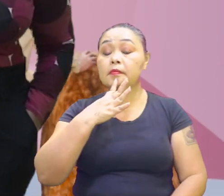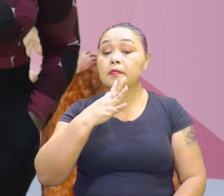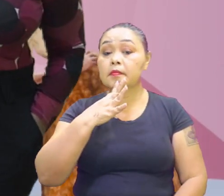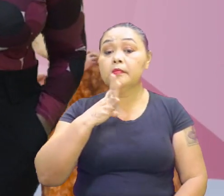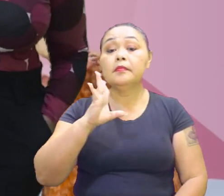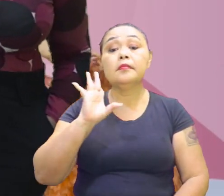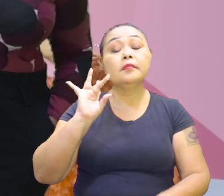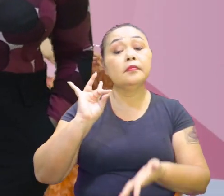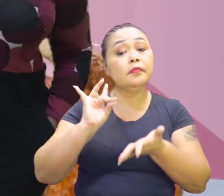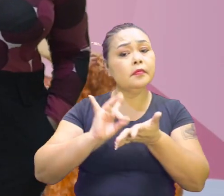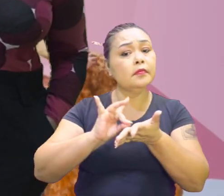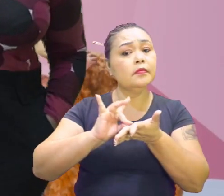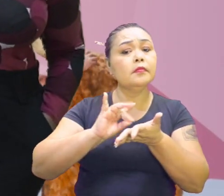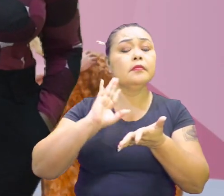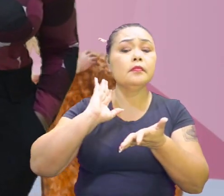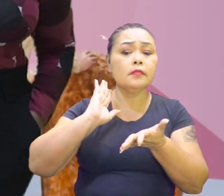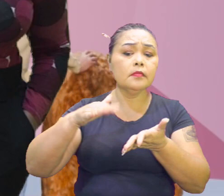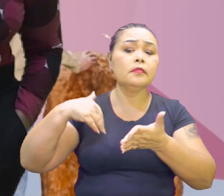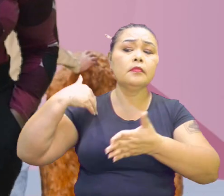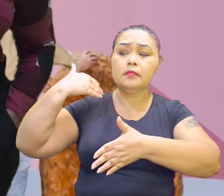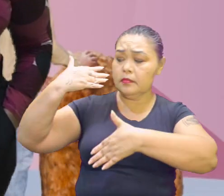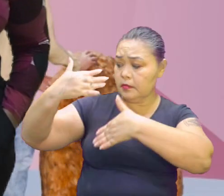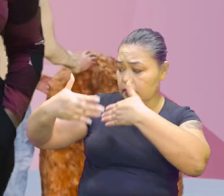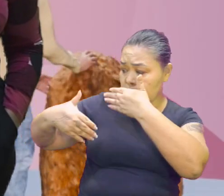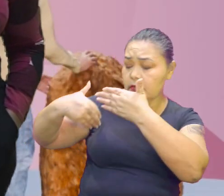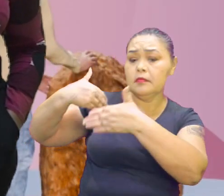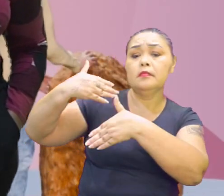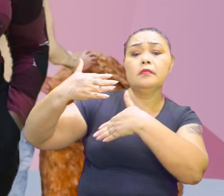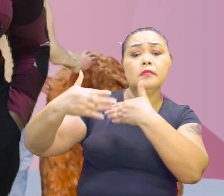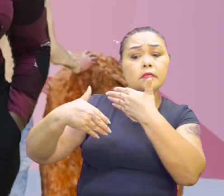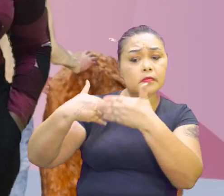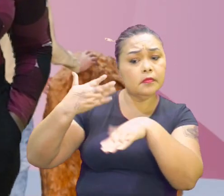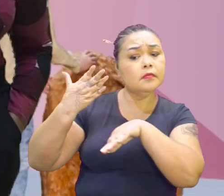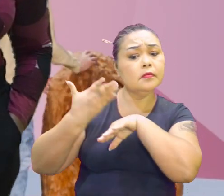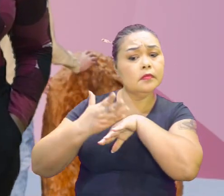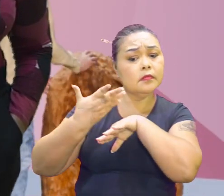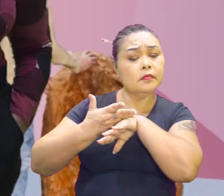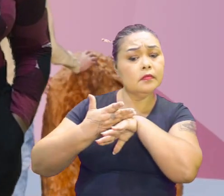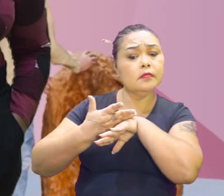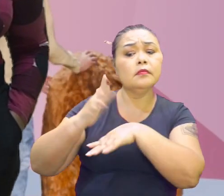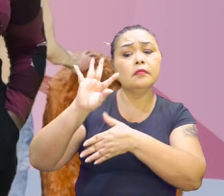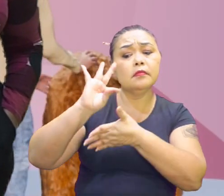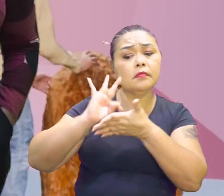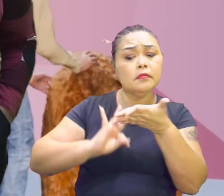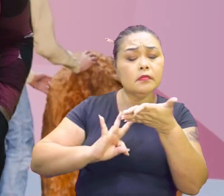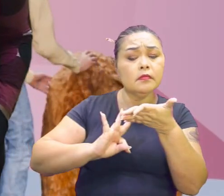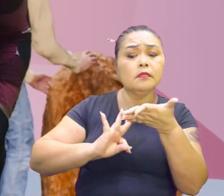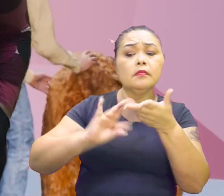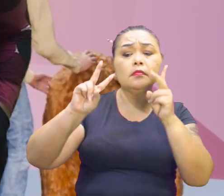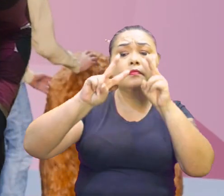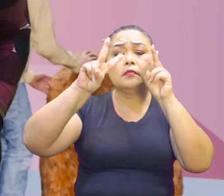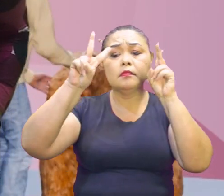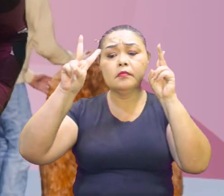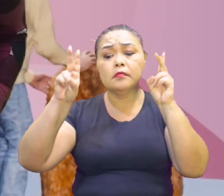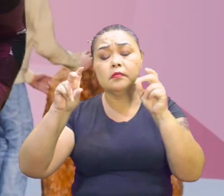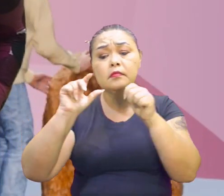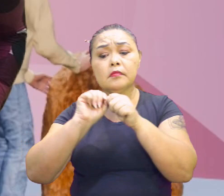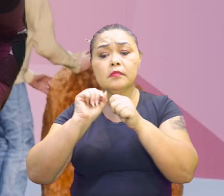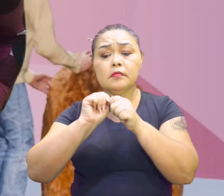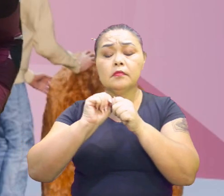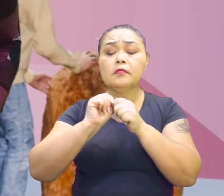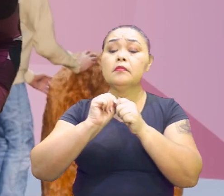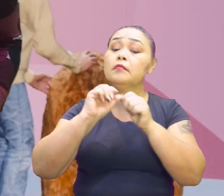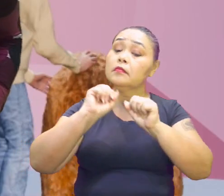na verdade, vocês já vêm praticando, não é verdade? Aqueles textos lá com os temas, nós temos aí